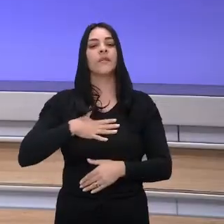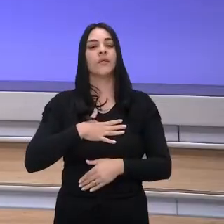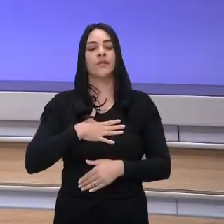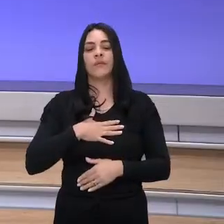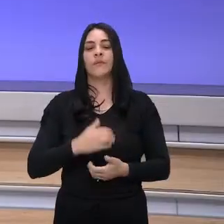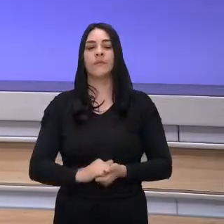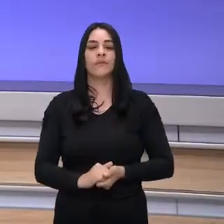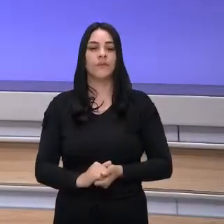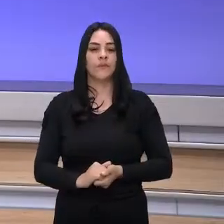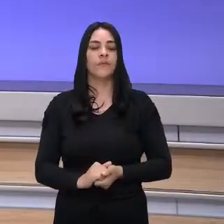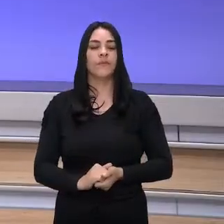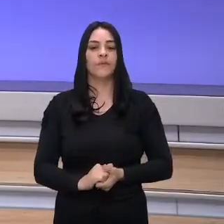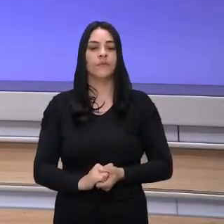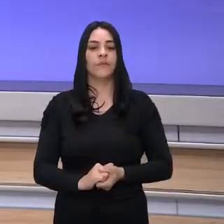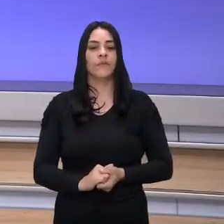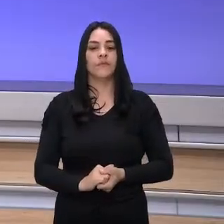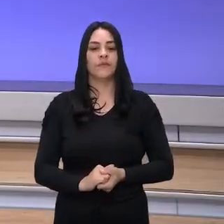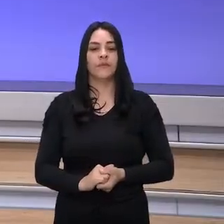impactante.